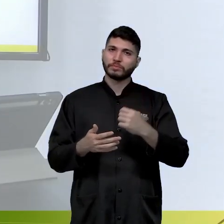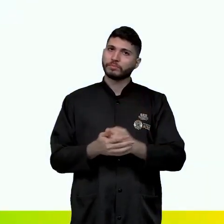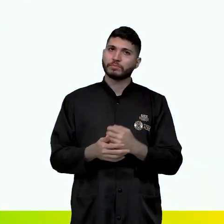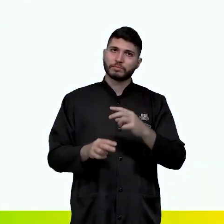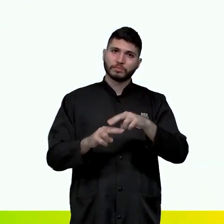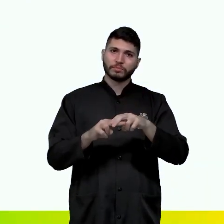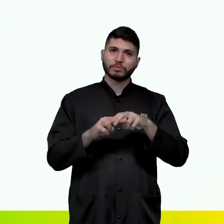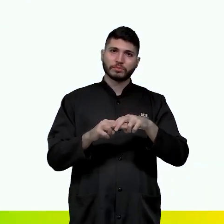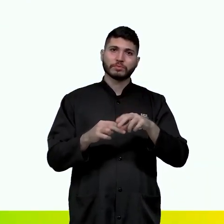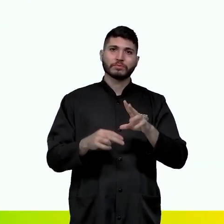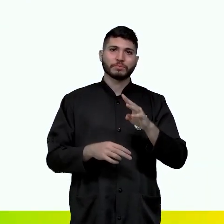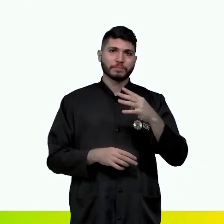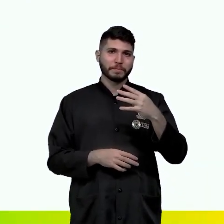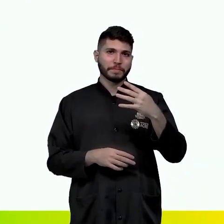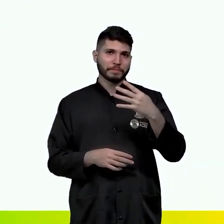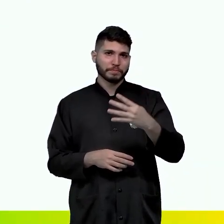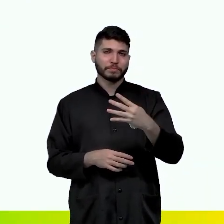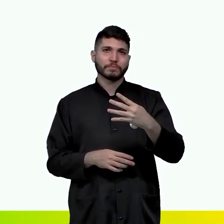exemplo.